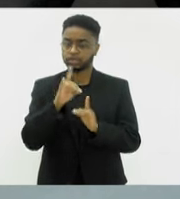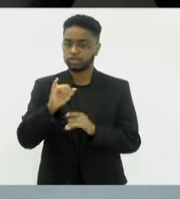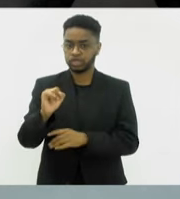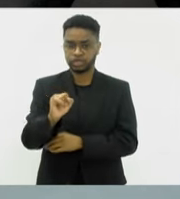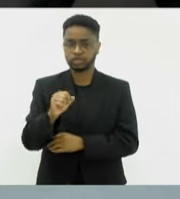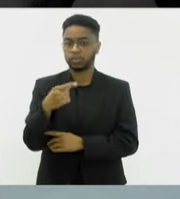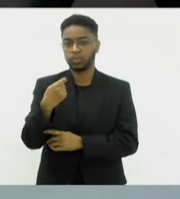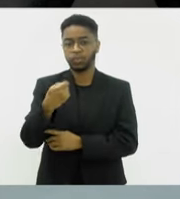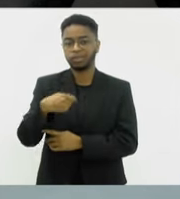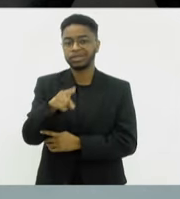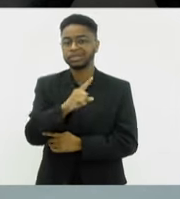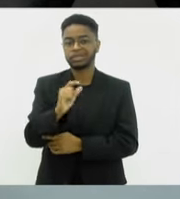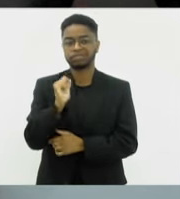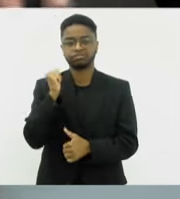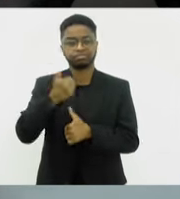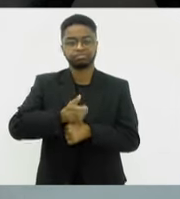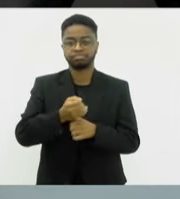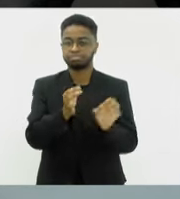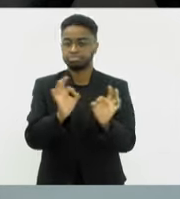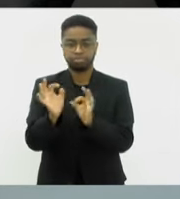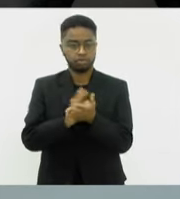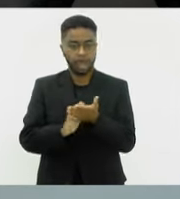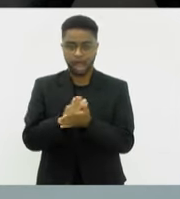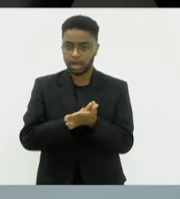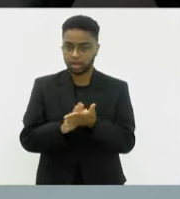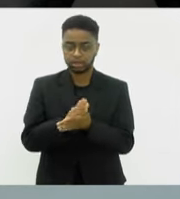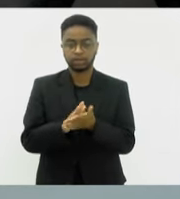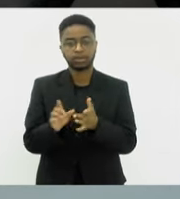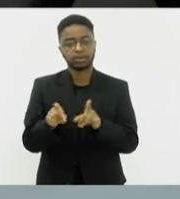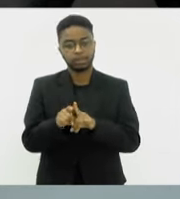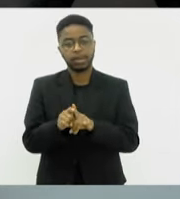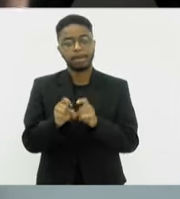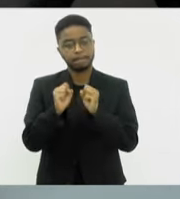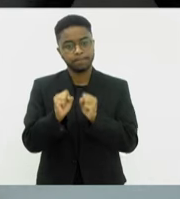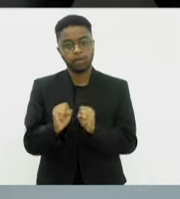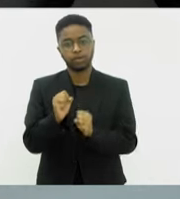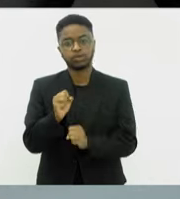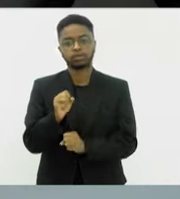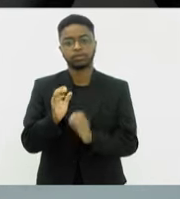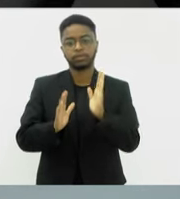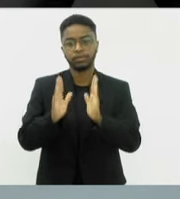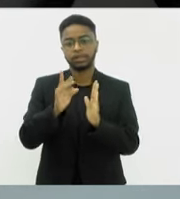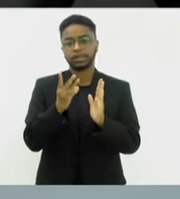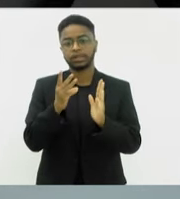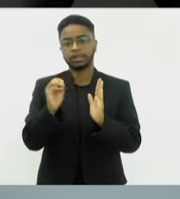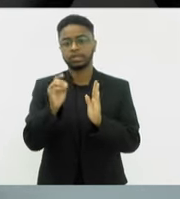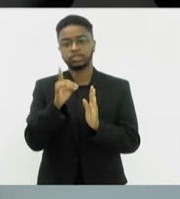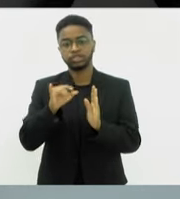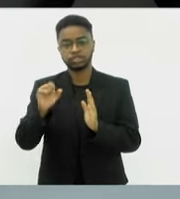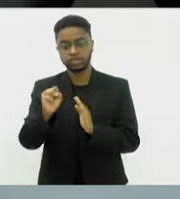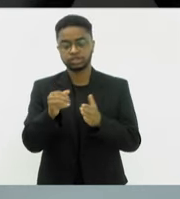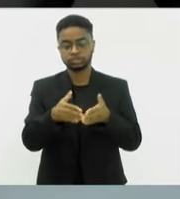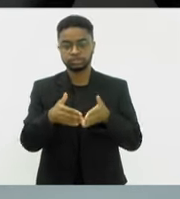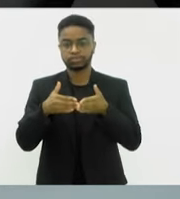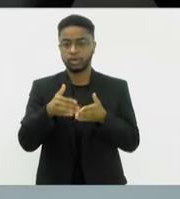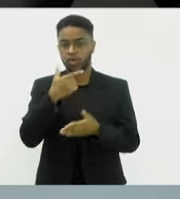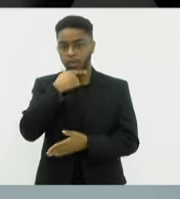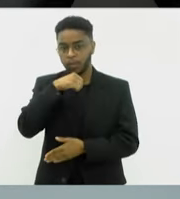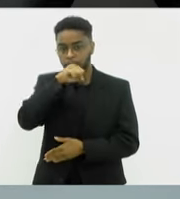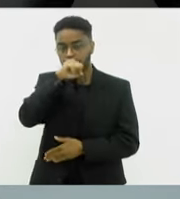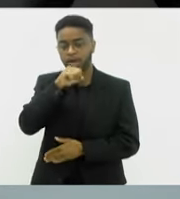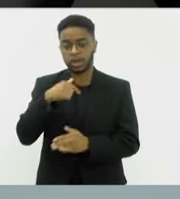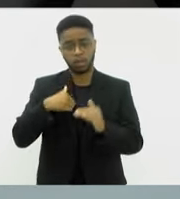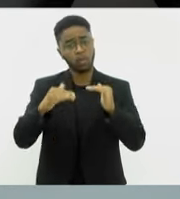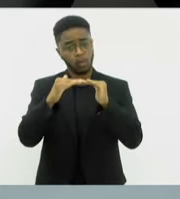chamar suplente coisa nenhuma, que possa ter pelo menos 30 dias de licença paternidade. Sou